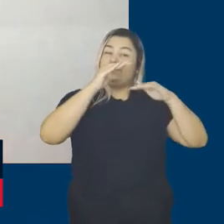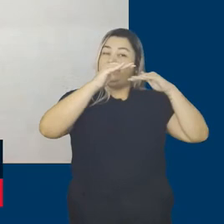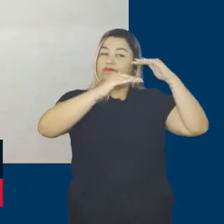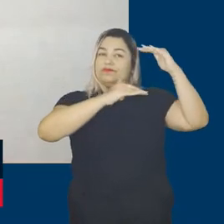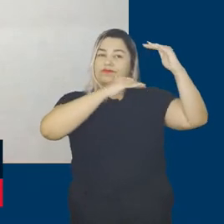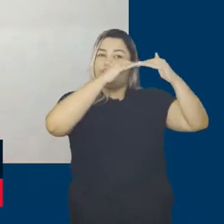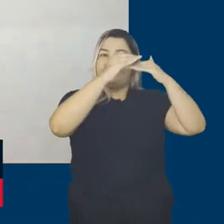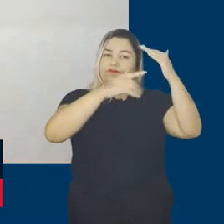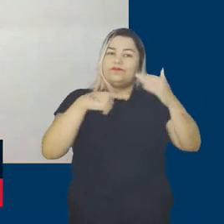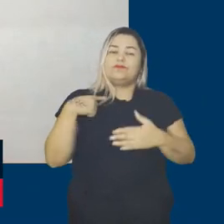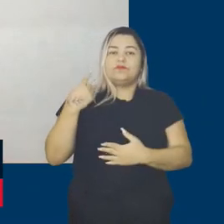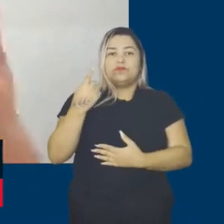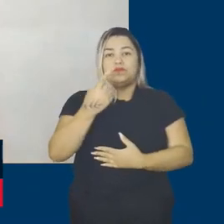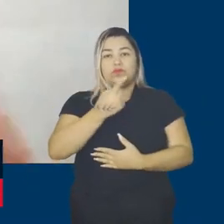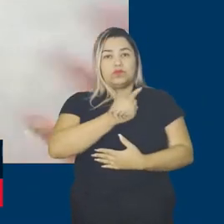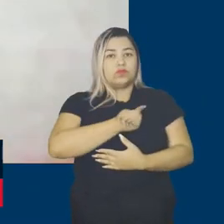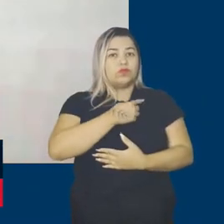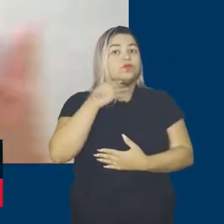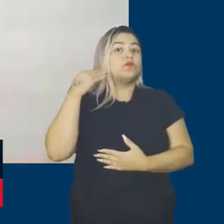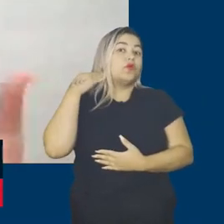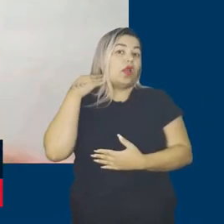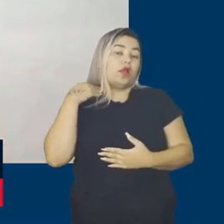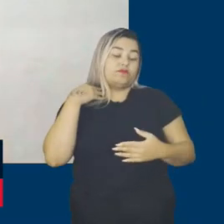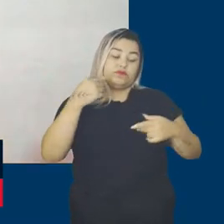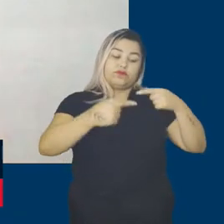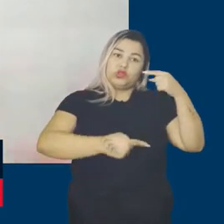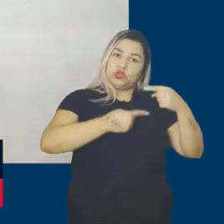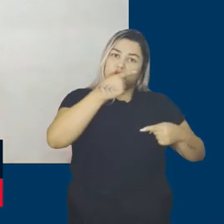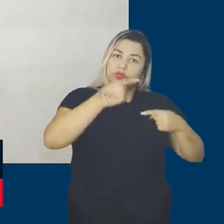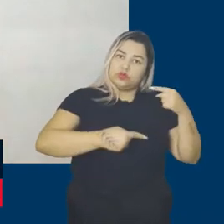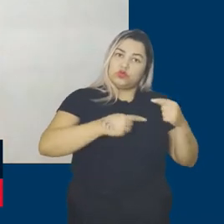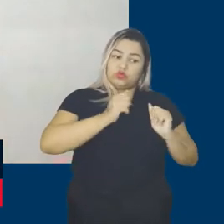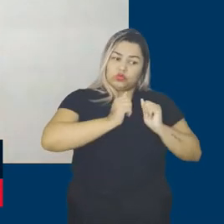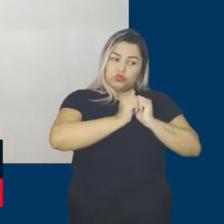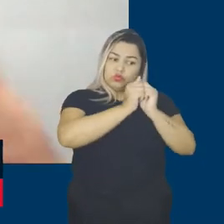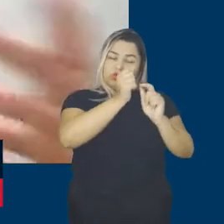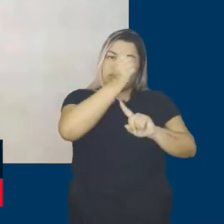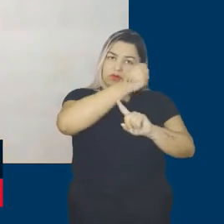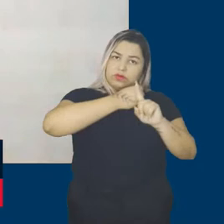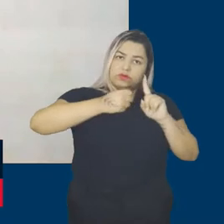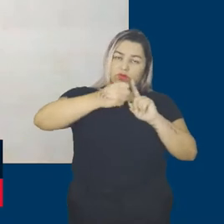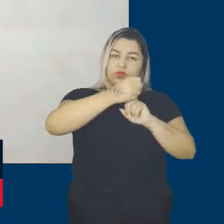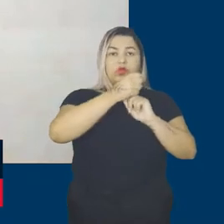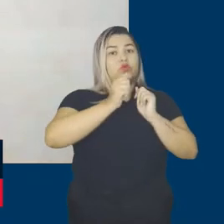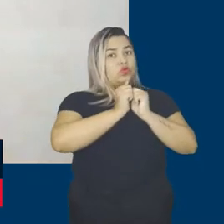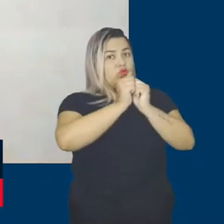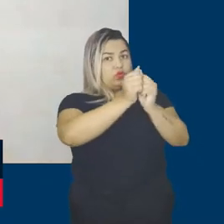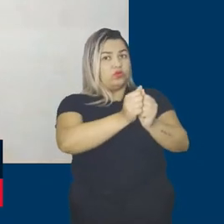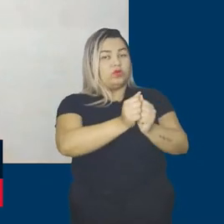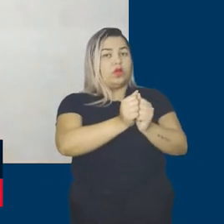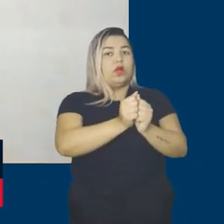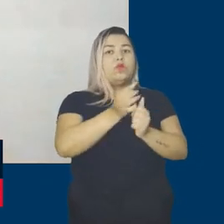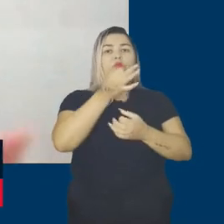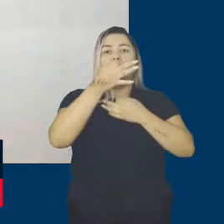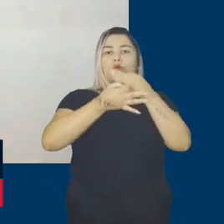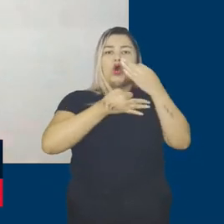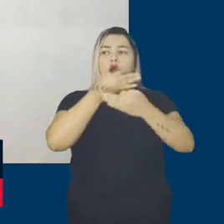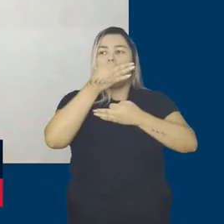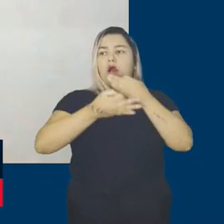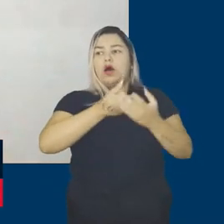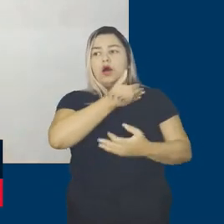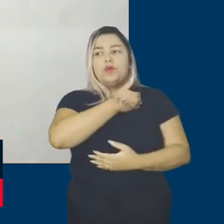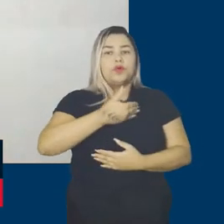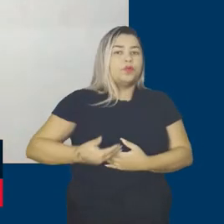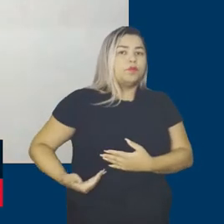estamos reivindicando no banco e fazendo esse debate junto com a sociedade, junto à opinião pública, de que